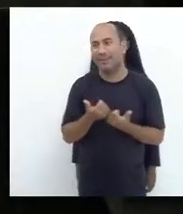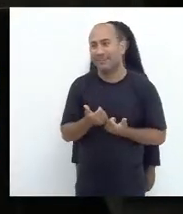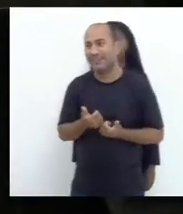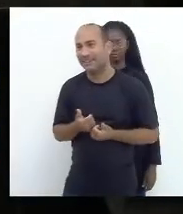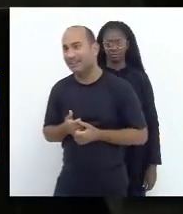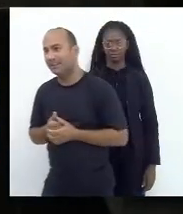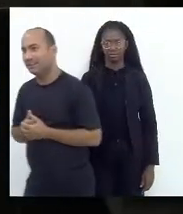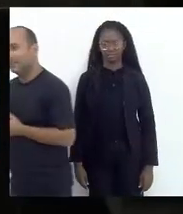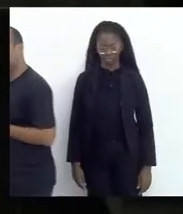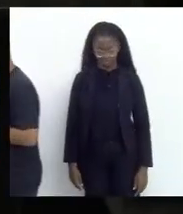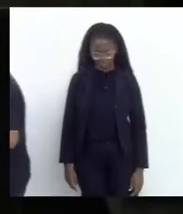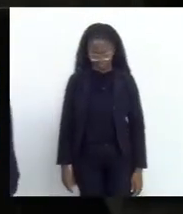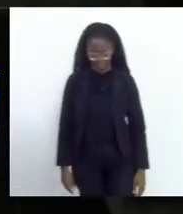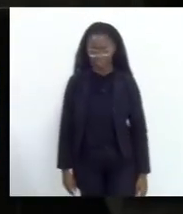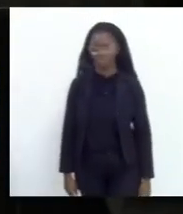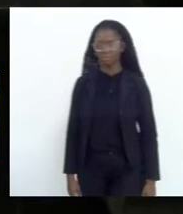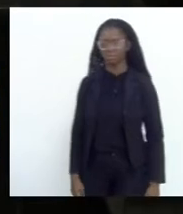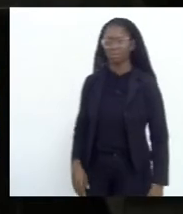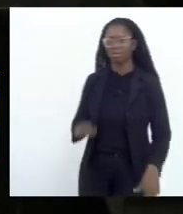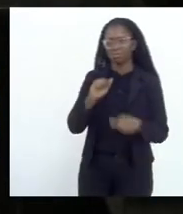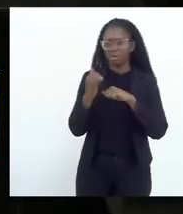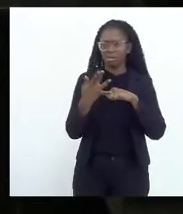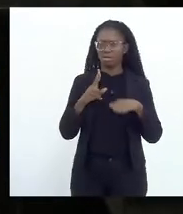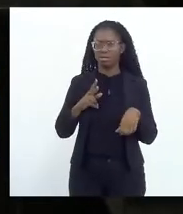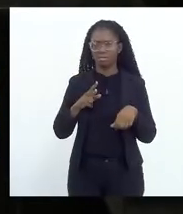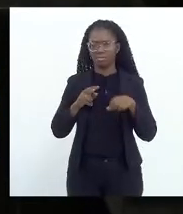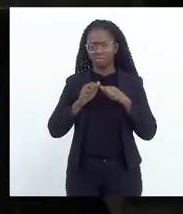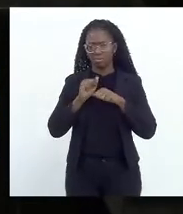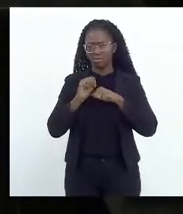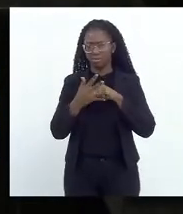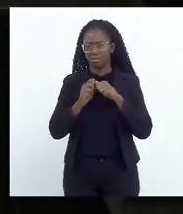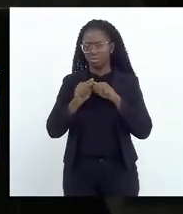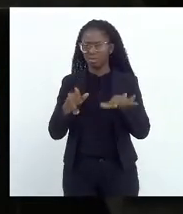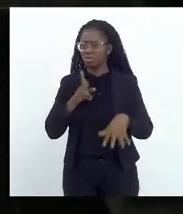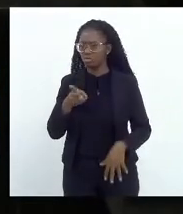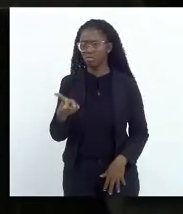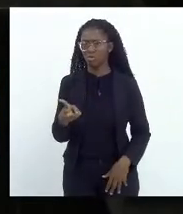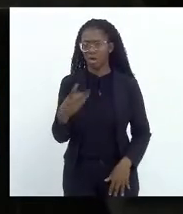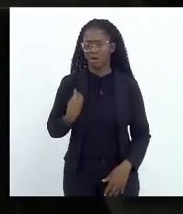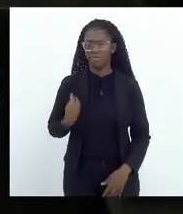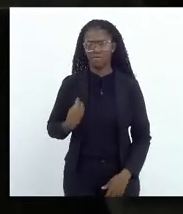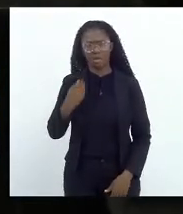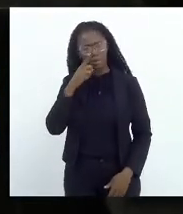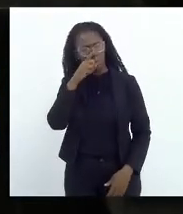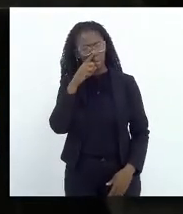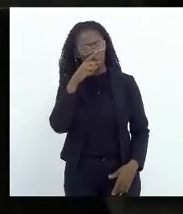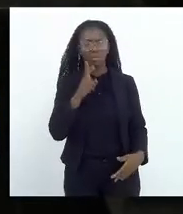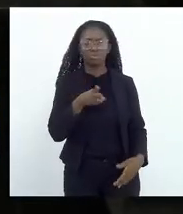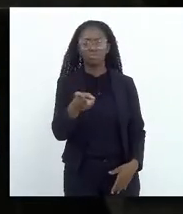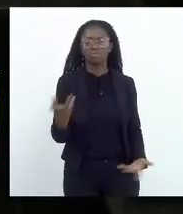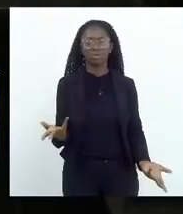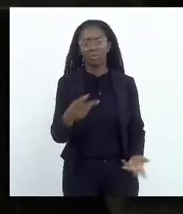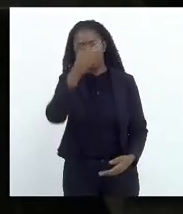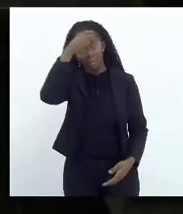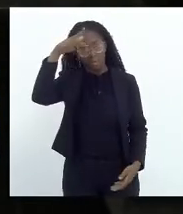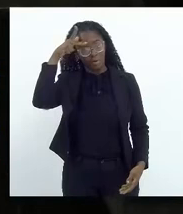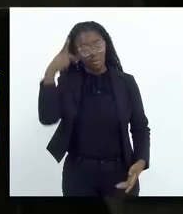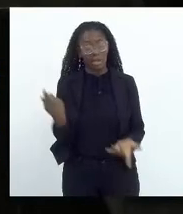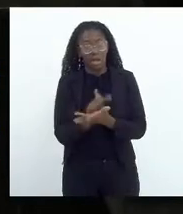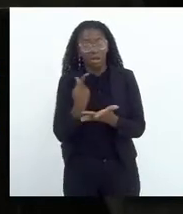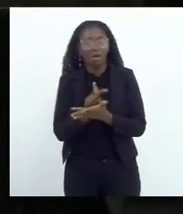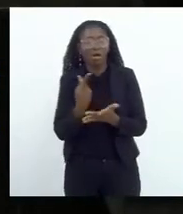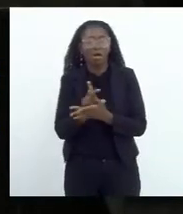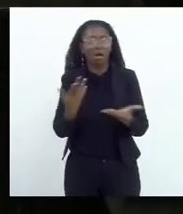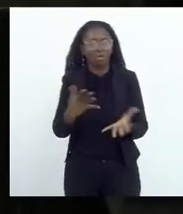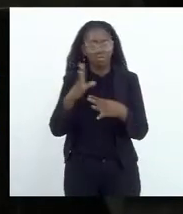Isso é pandemia, pessoal. É a vida das pessoas que está em jogo. Eu acho que, inclusive, o prefeito da capital está numa linha errada. Está numa linha de